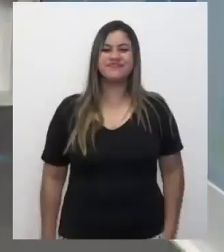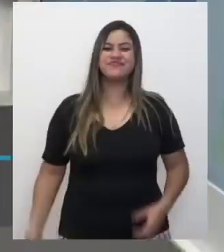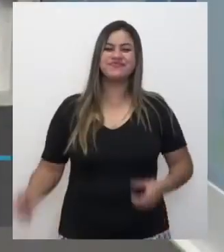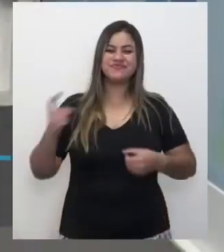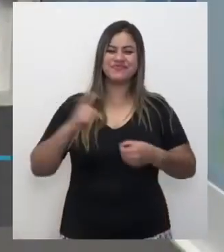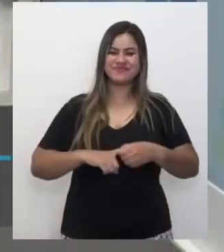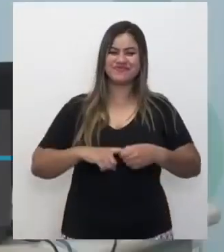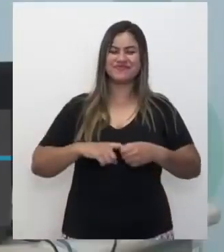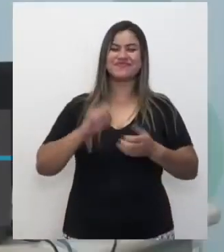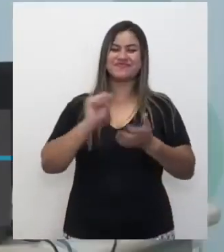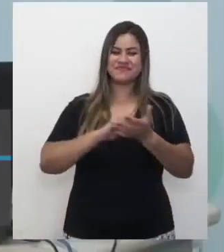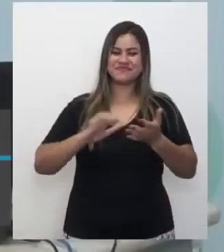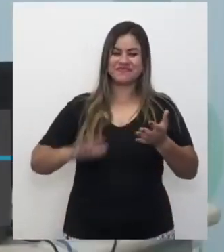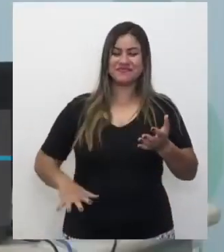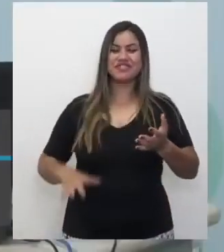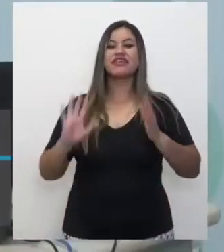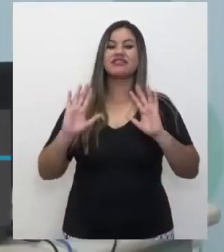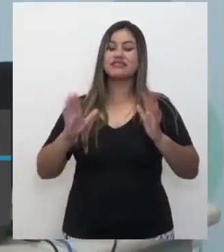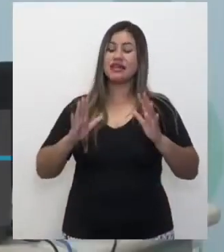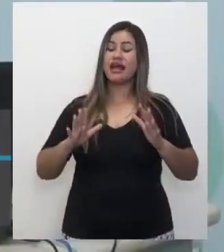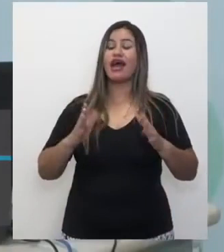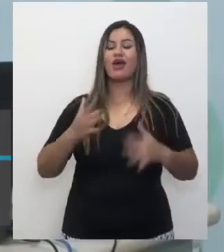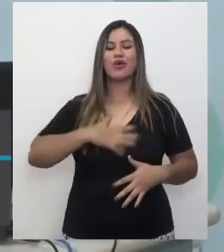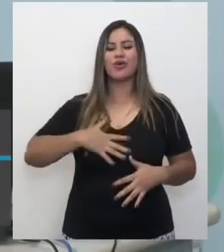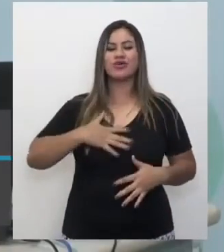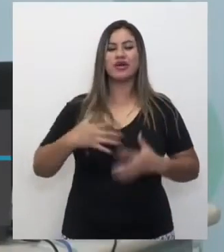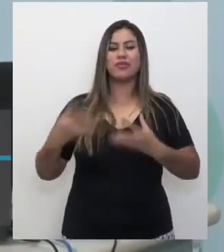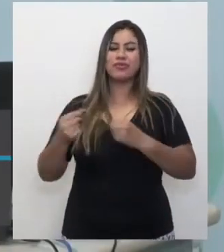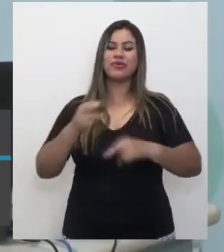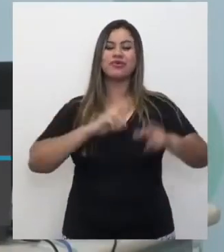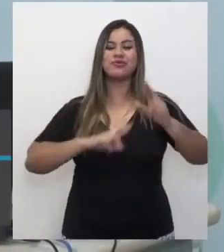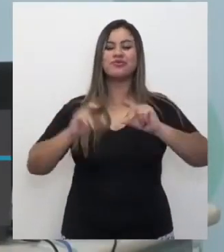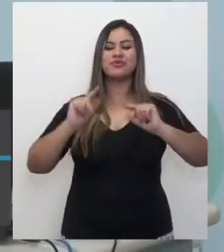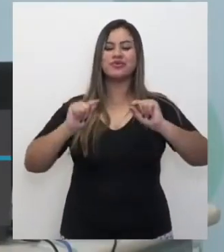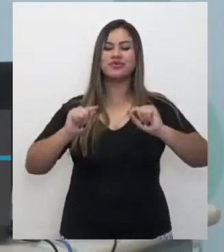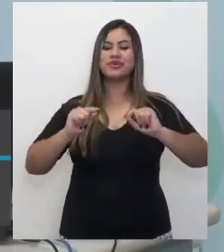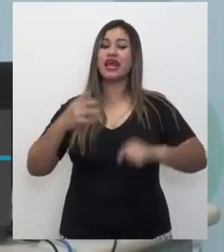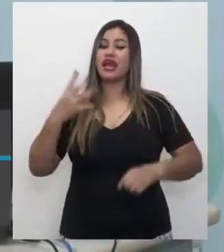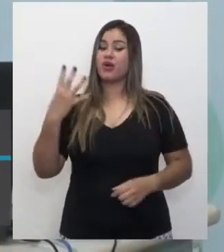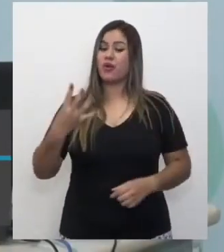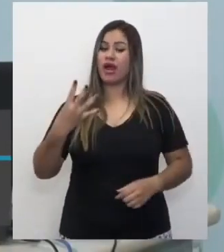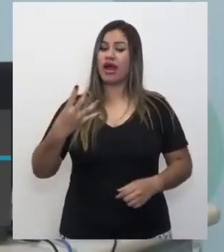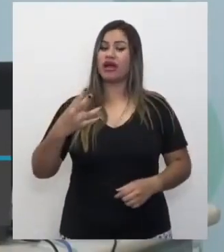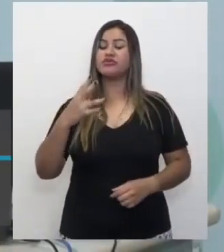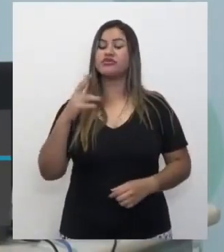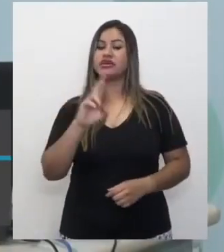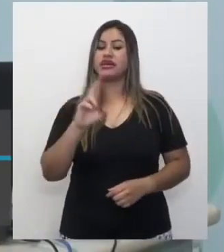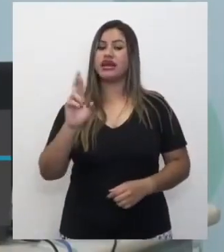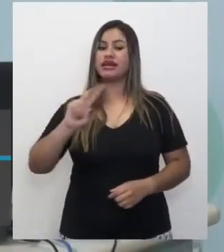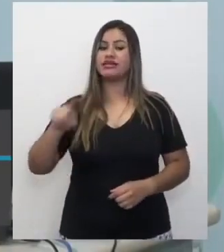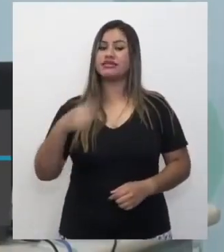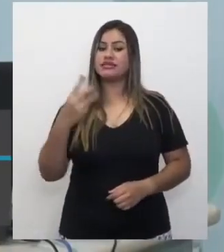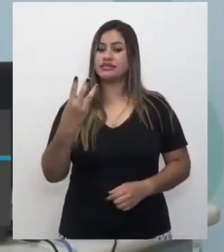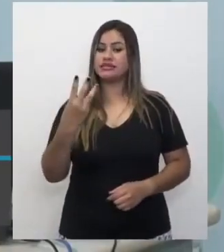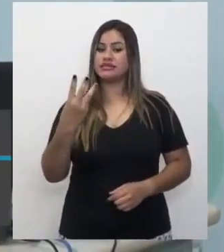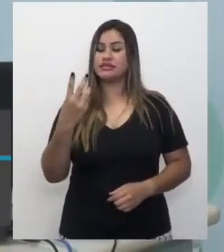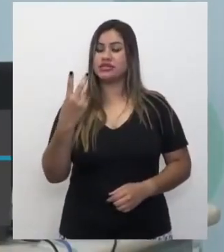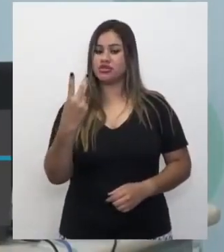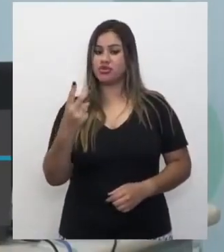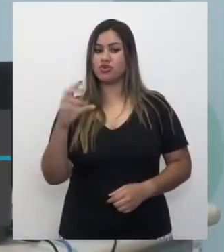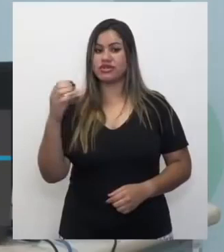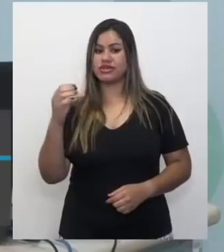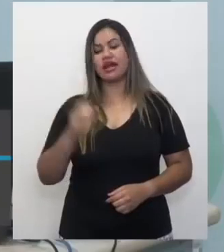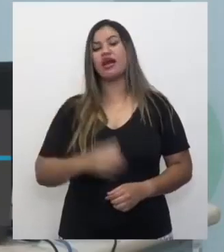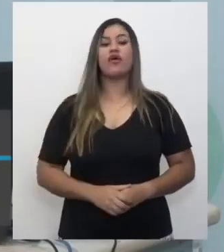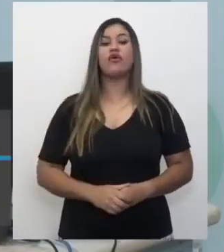voltamos da atividade. Professora Roberta, gostei de ver. Eles colocaram que vai dar R$ 4,32. Então, vai um